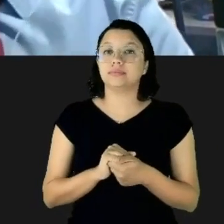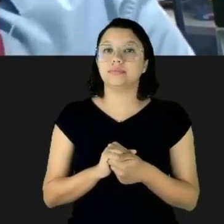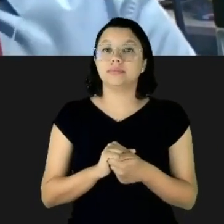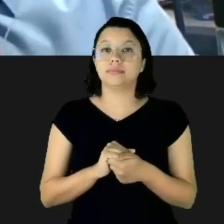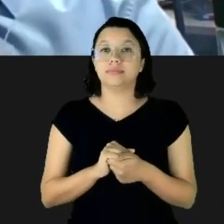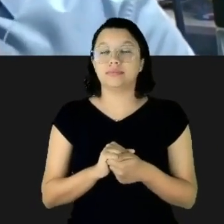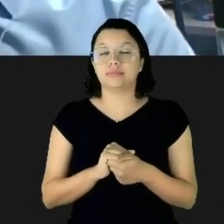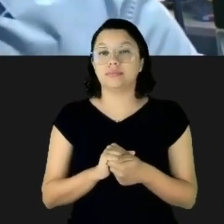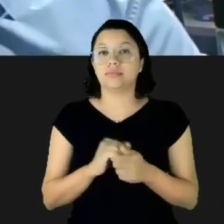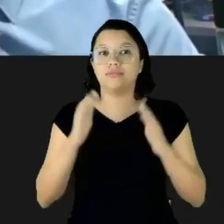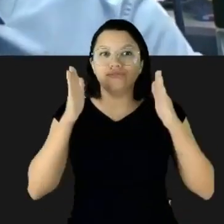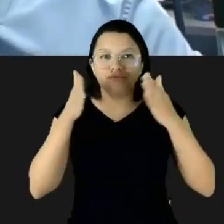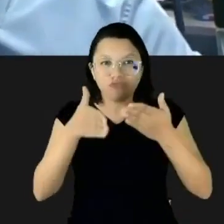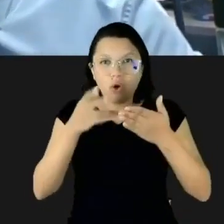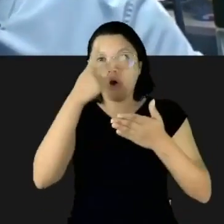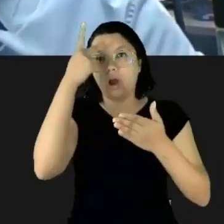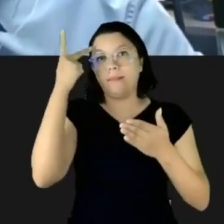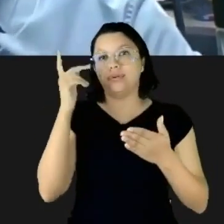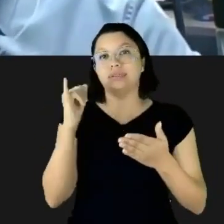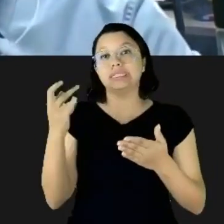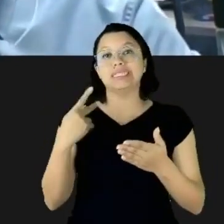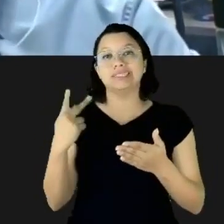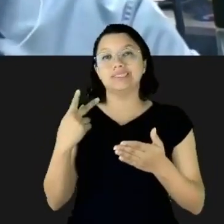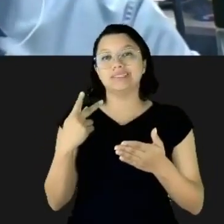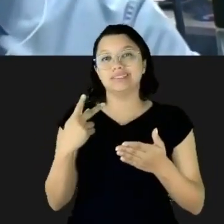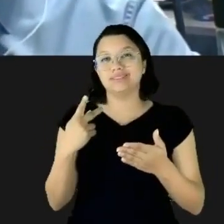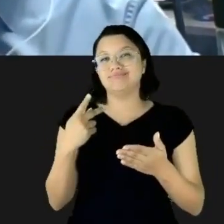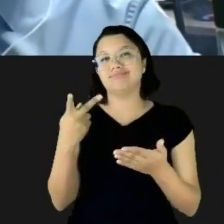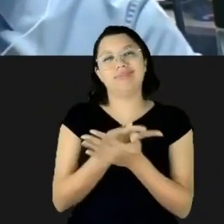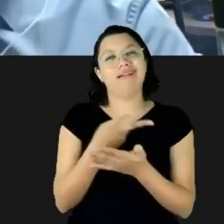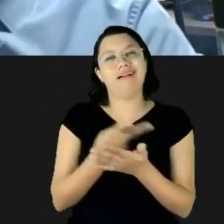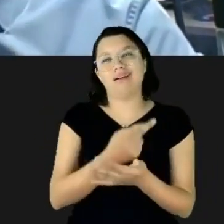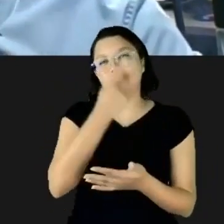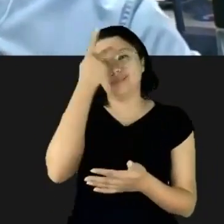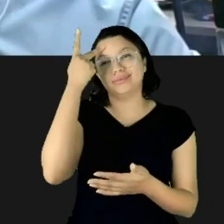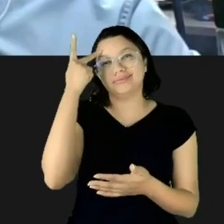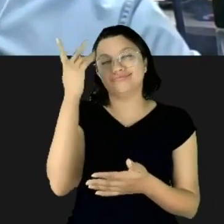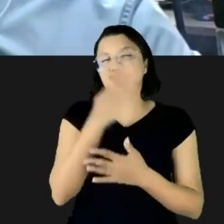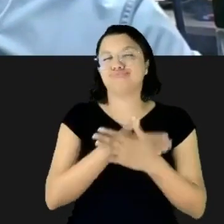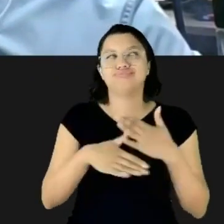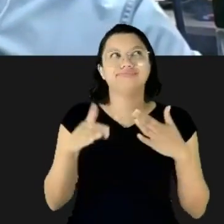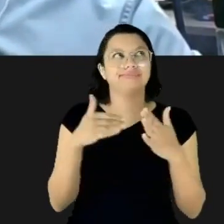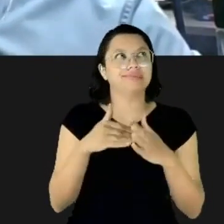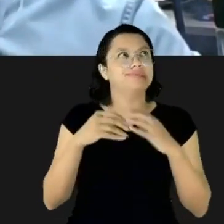foco nas pessoas, se a gente falhar com as pessoas, tudo vai falhar,